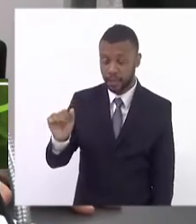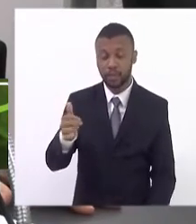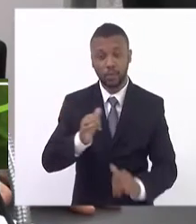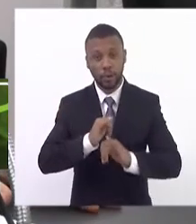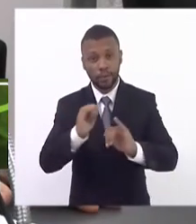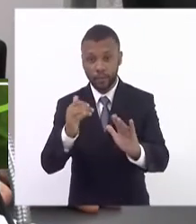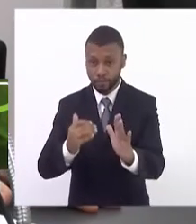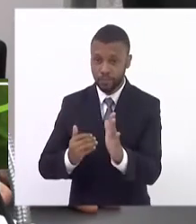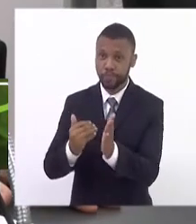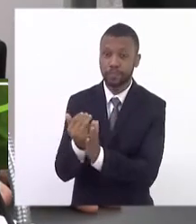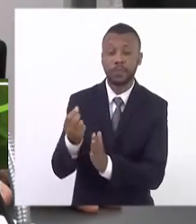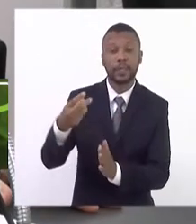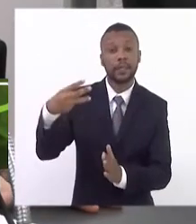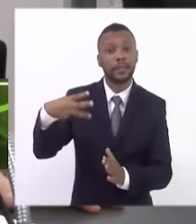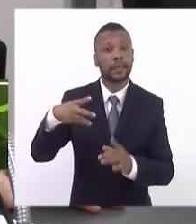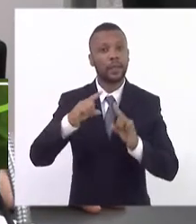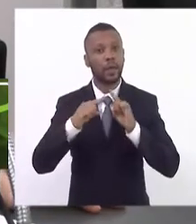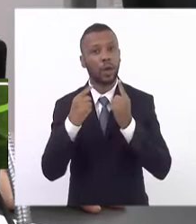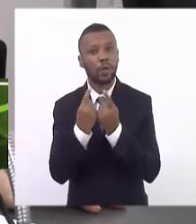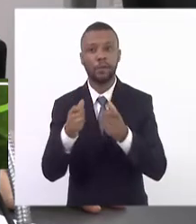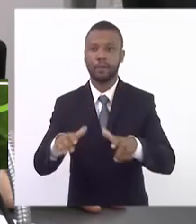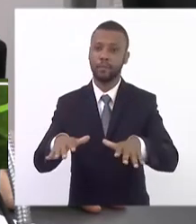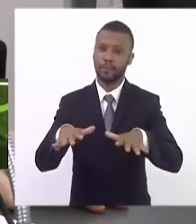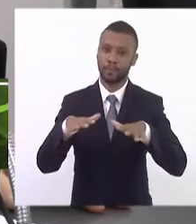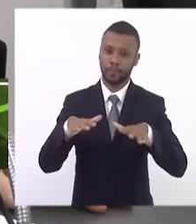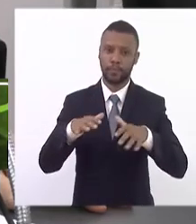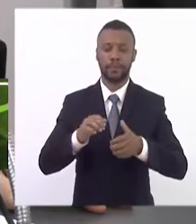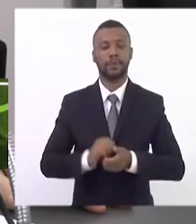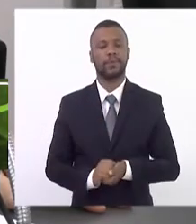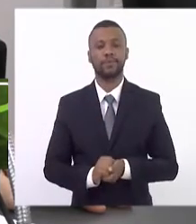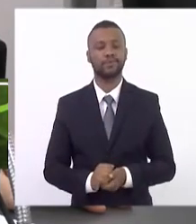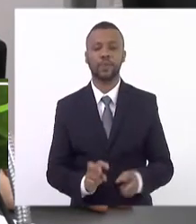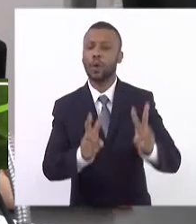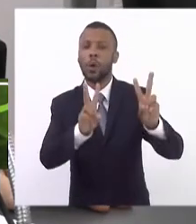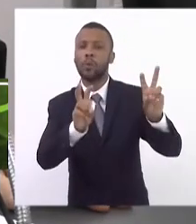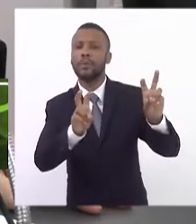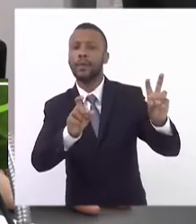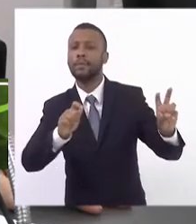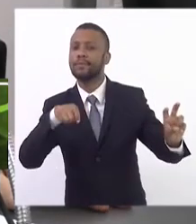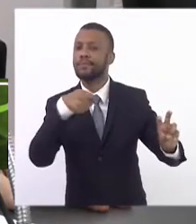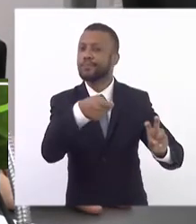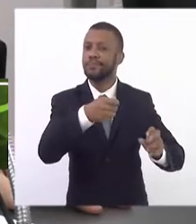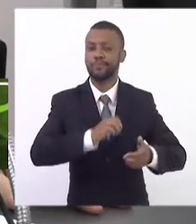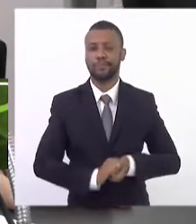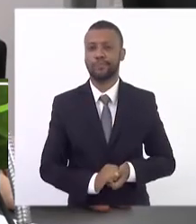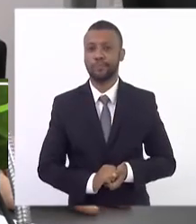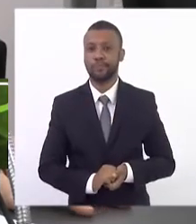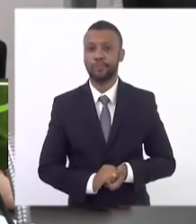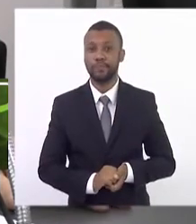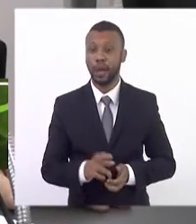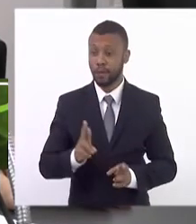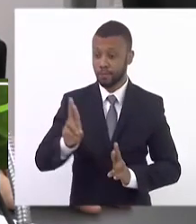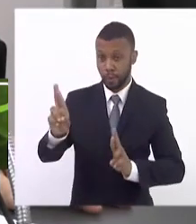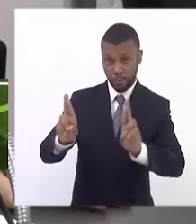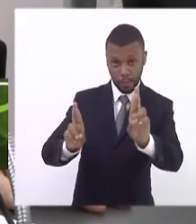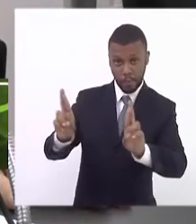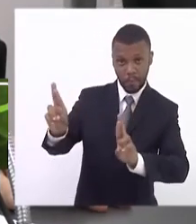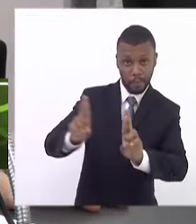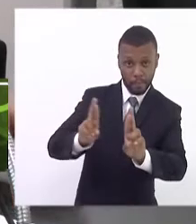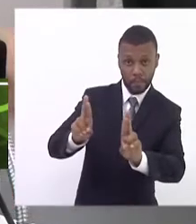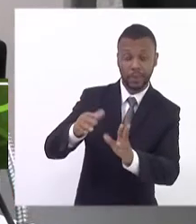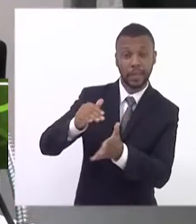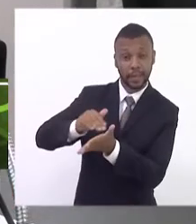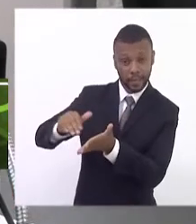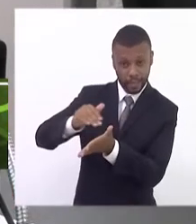terceira audiência pública com a seguinte pauta: exposição dos representantes da Secretaria